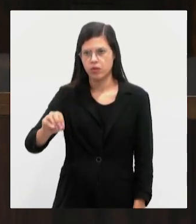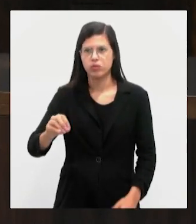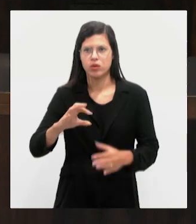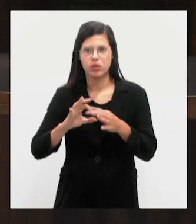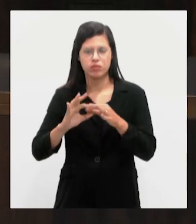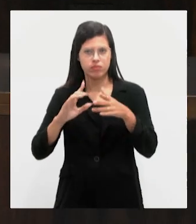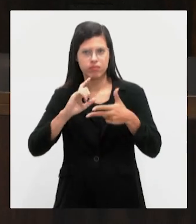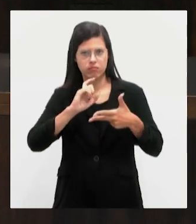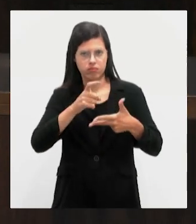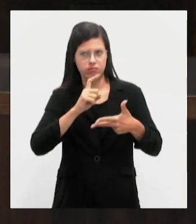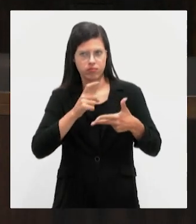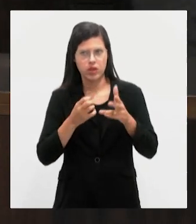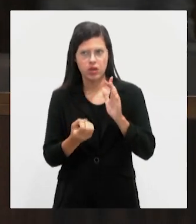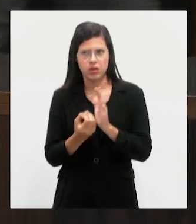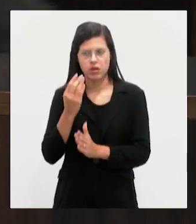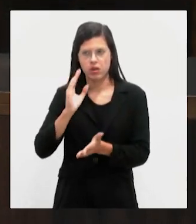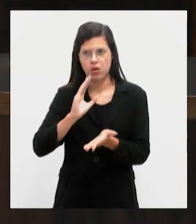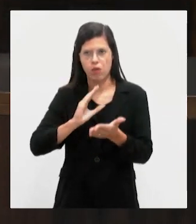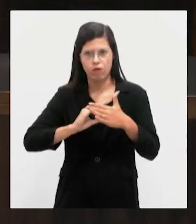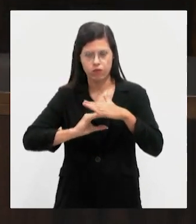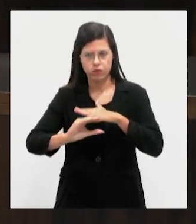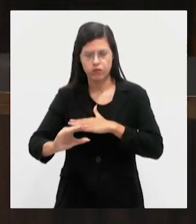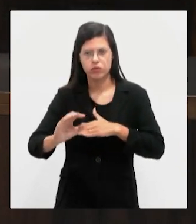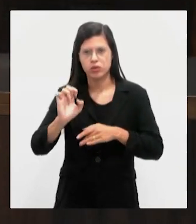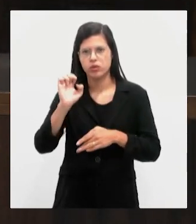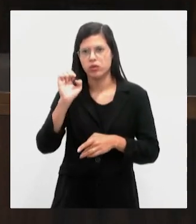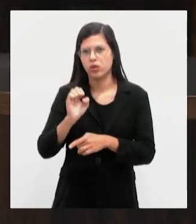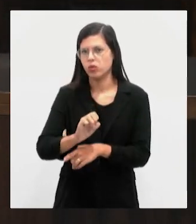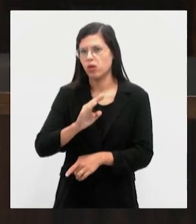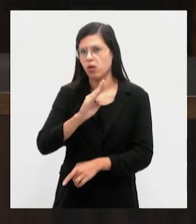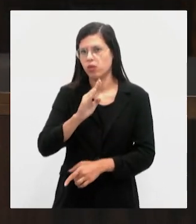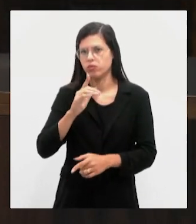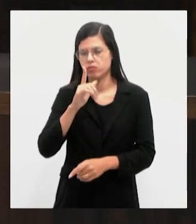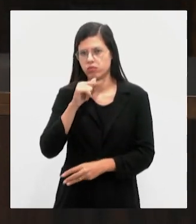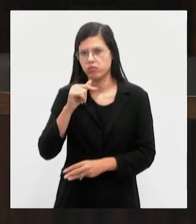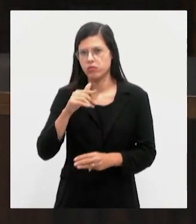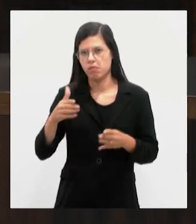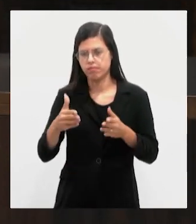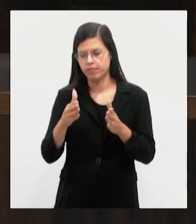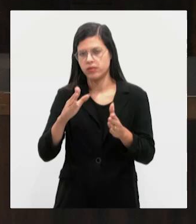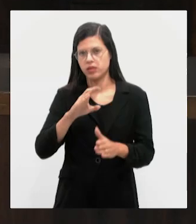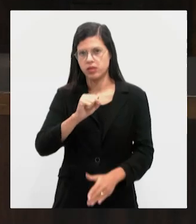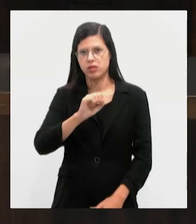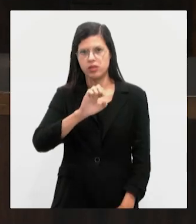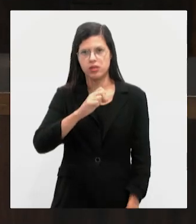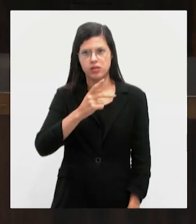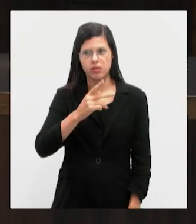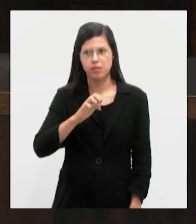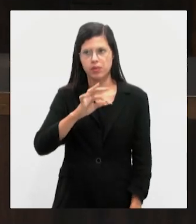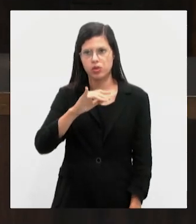Poder Executivo a criar o Fundo Estadual da Baía de Sepetiba e da outras providências.